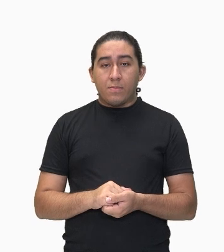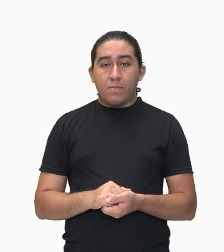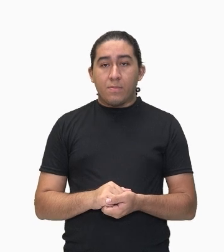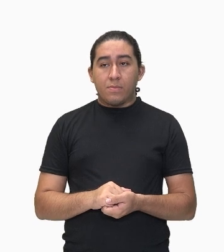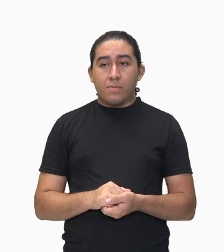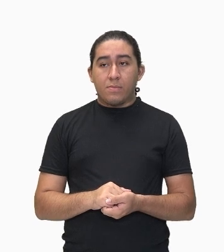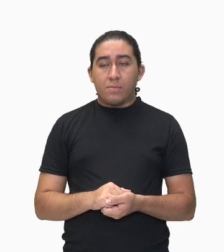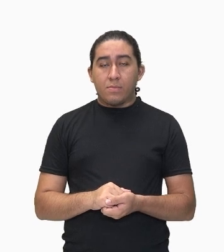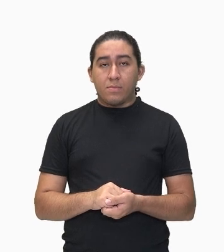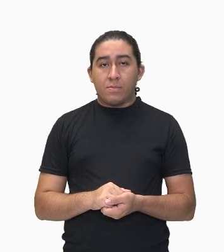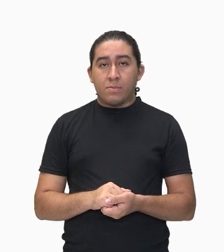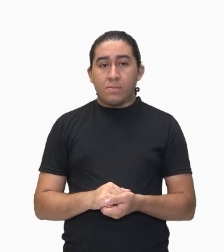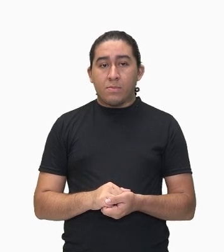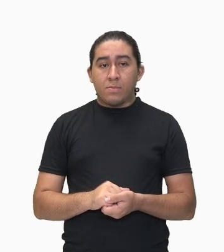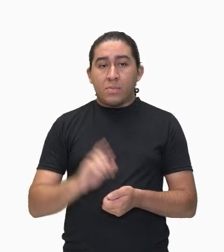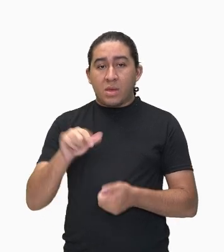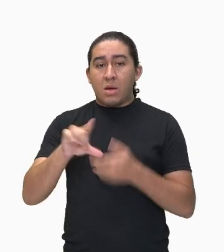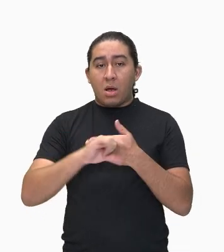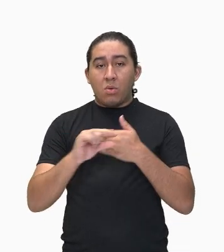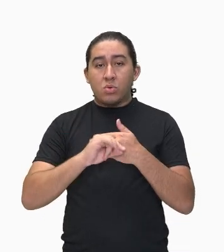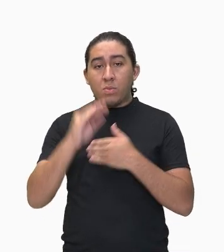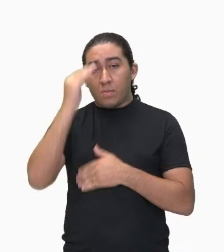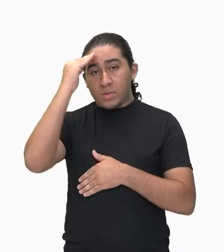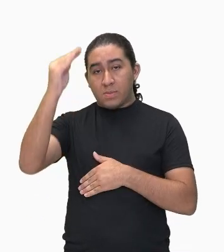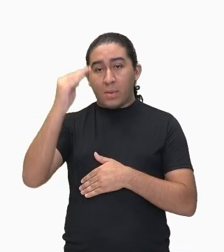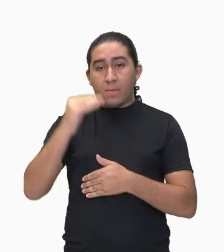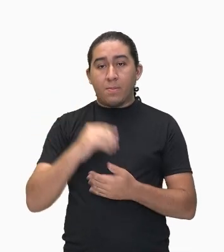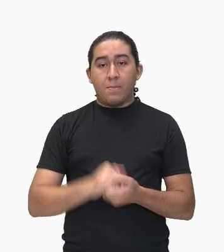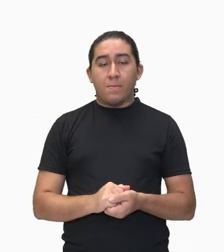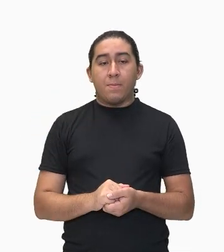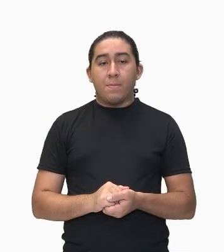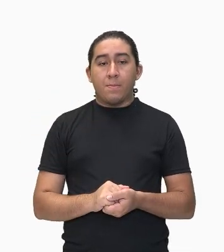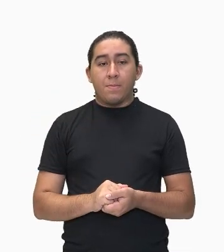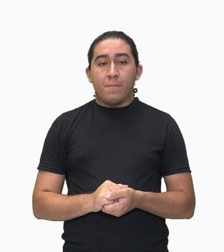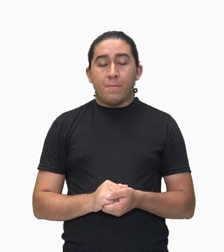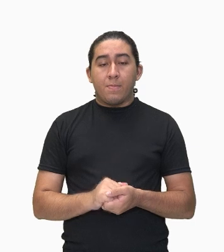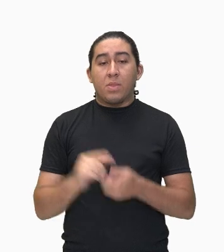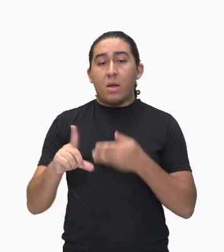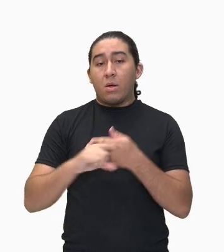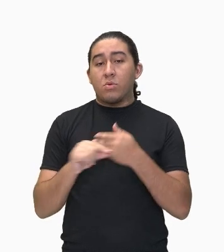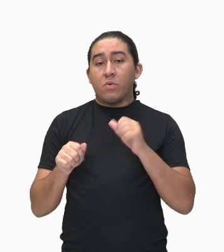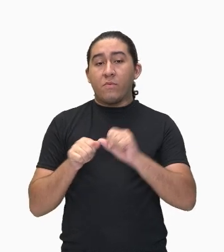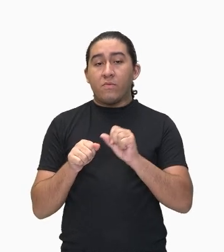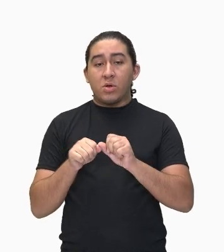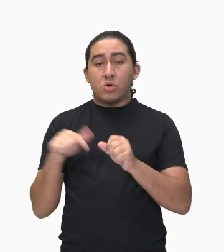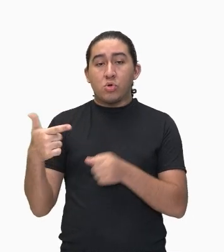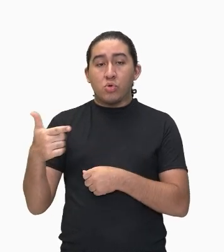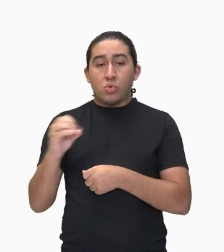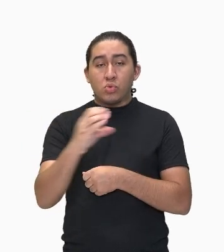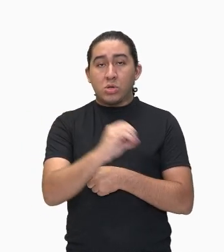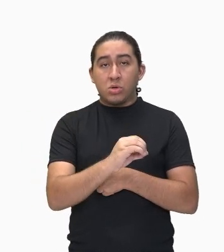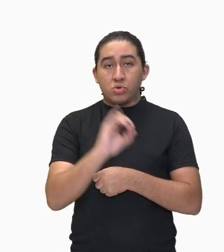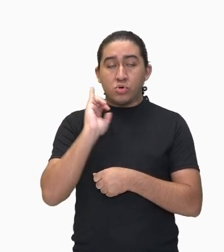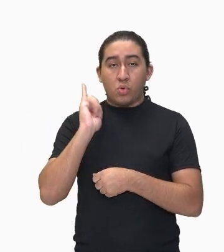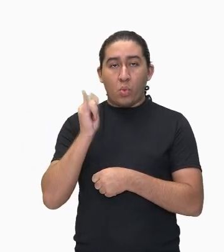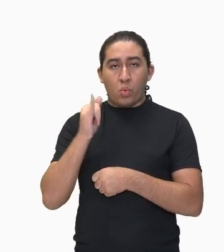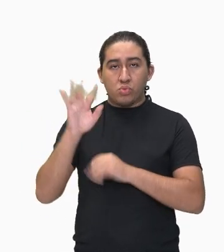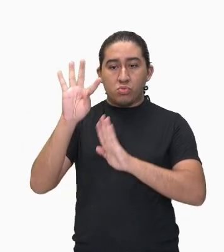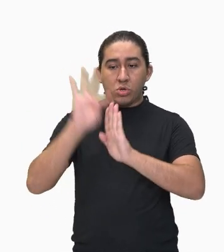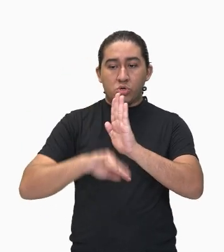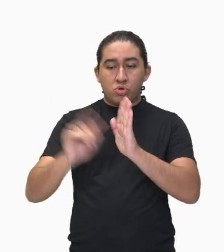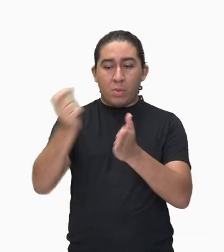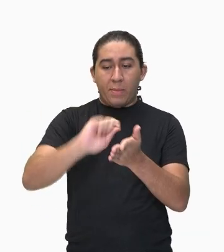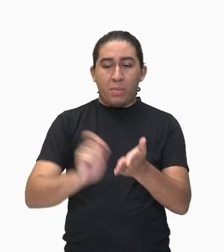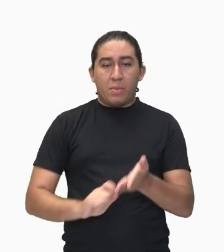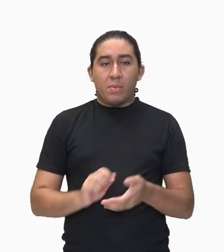marcou a época com a qualidade do trabalho dele. O escritor compôs cerca de 200 contos. Então,